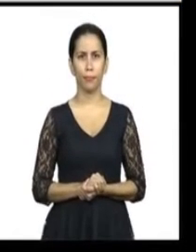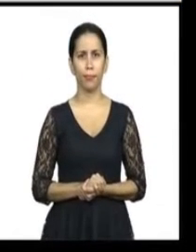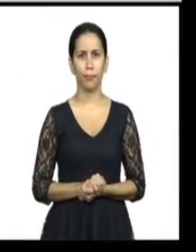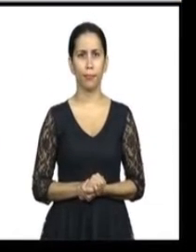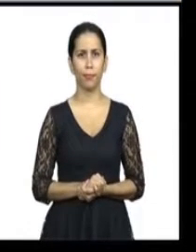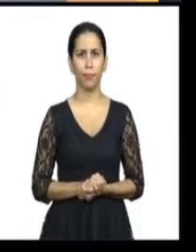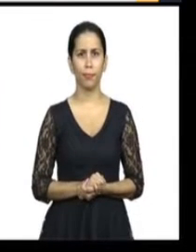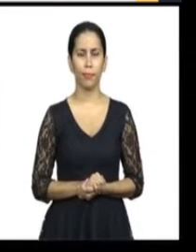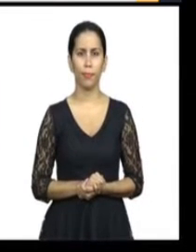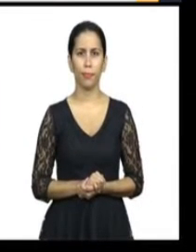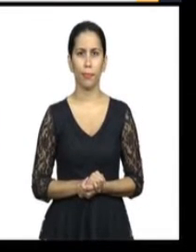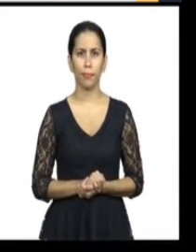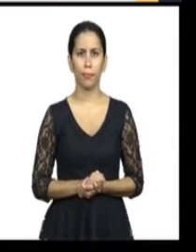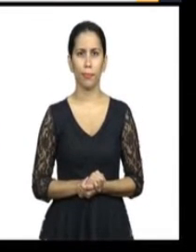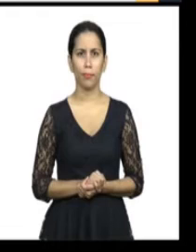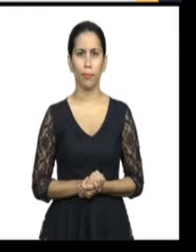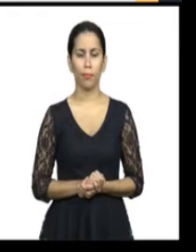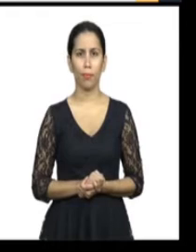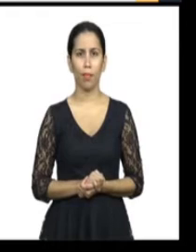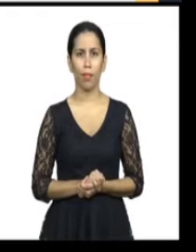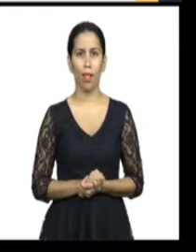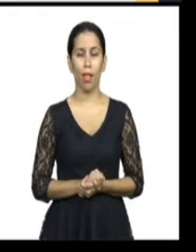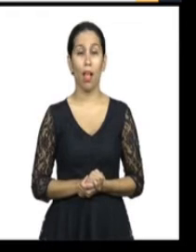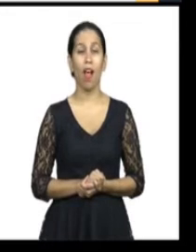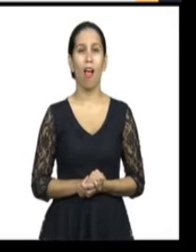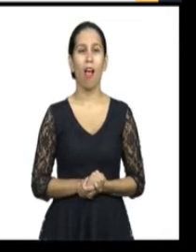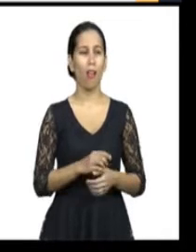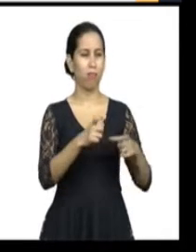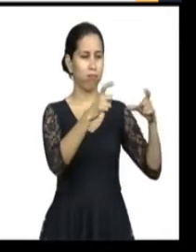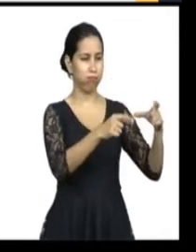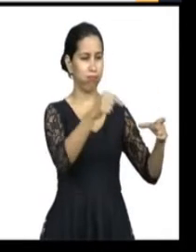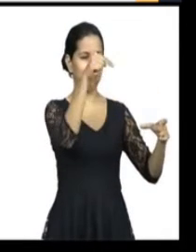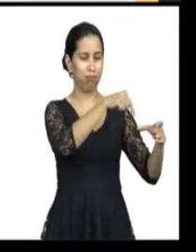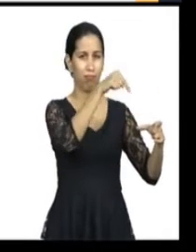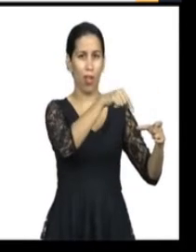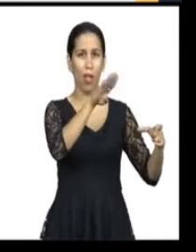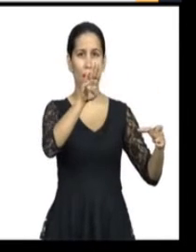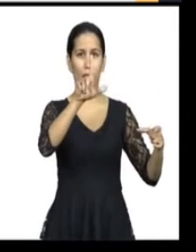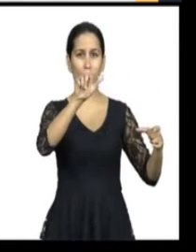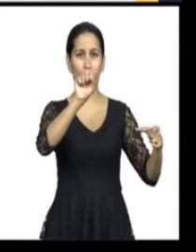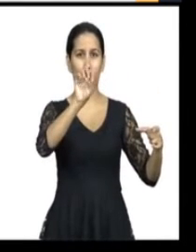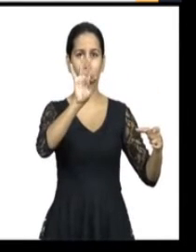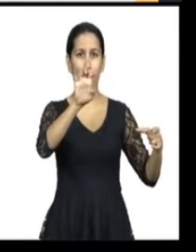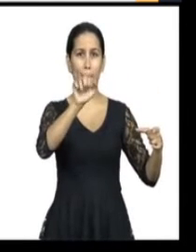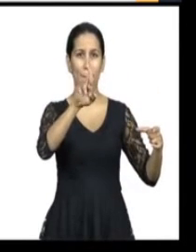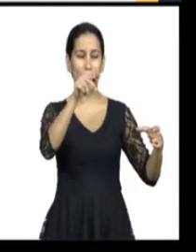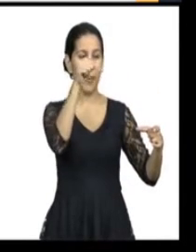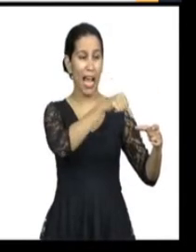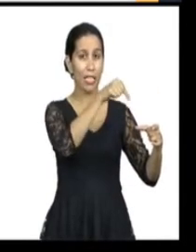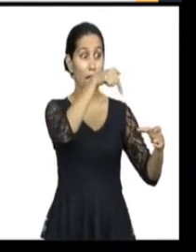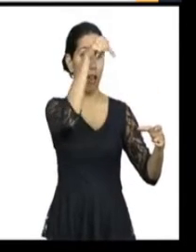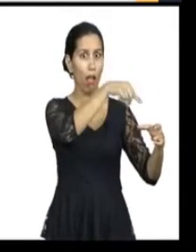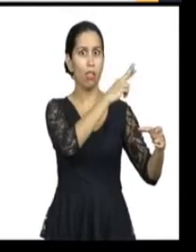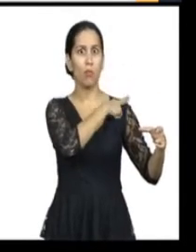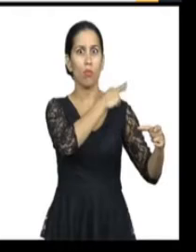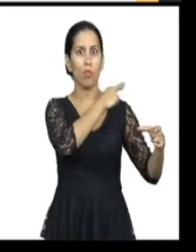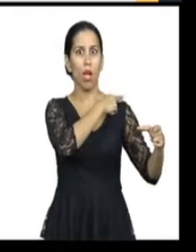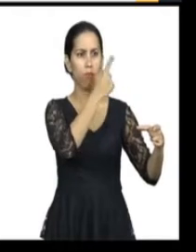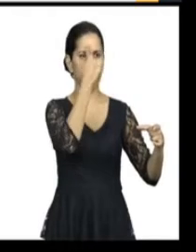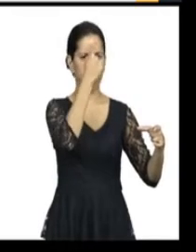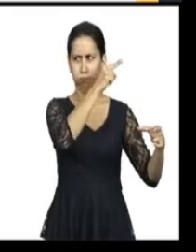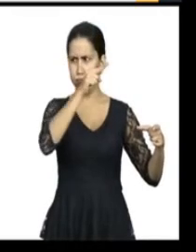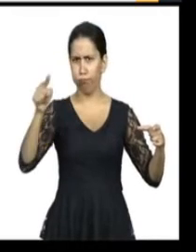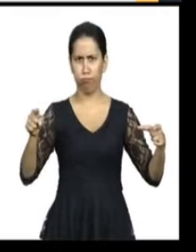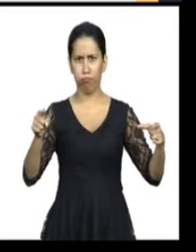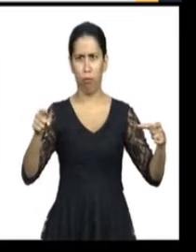O refúgio para o cabo de fogo ou blaster é onde se comanda a detonação.